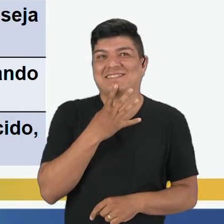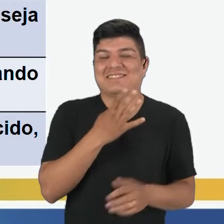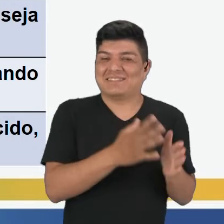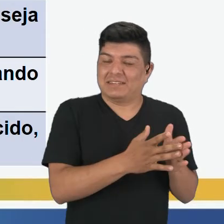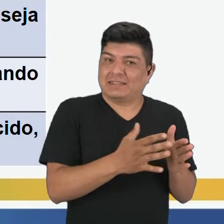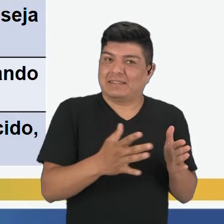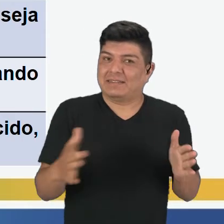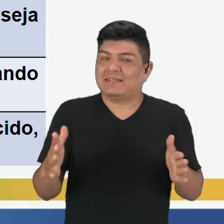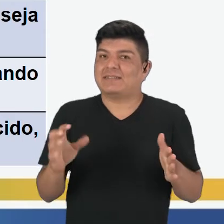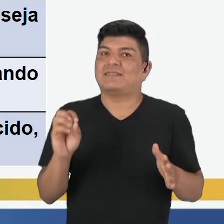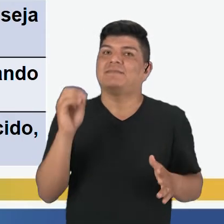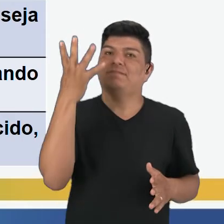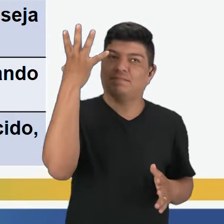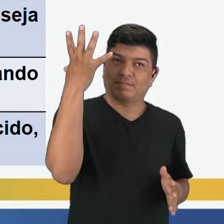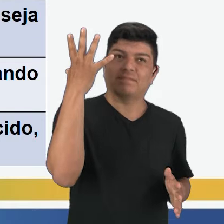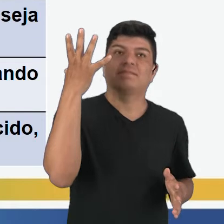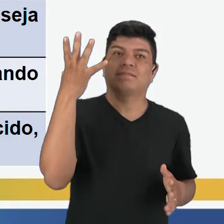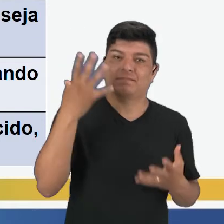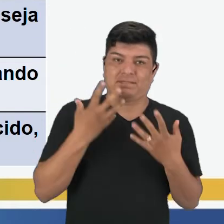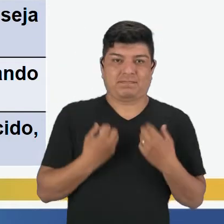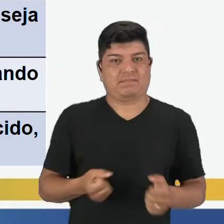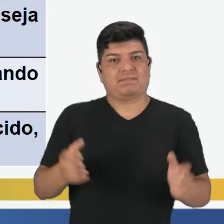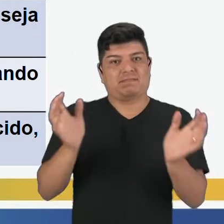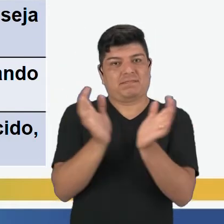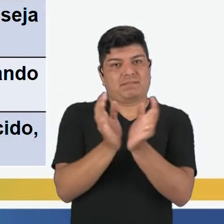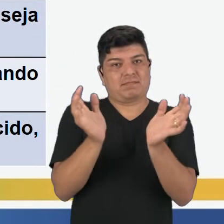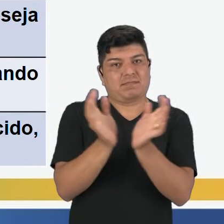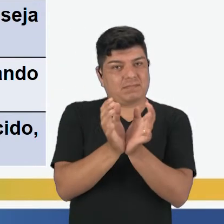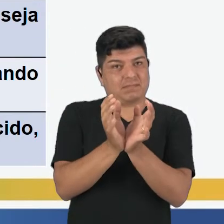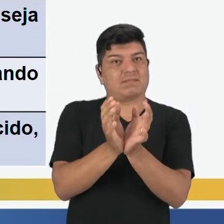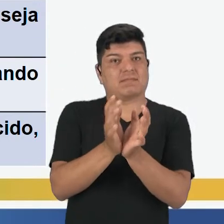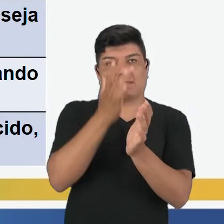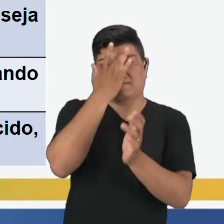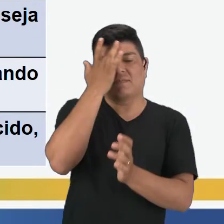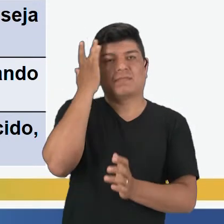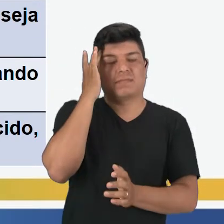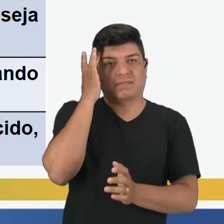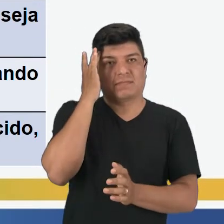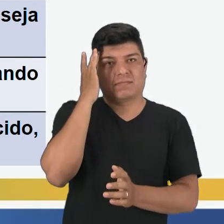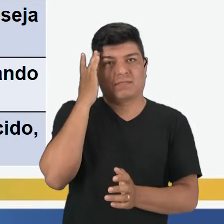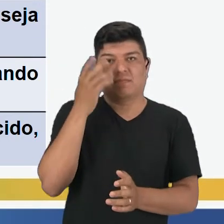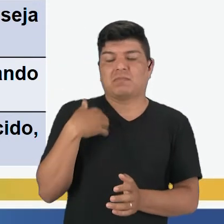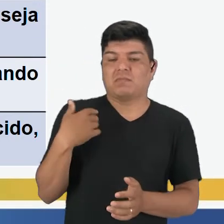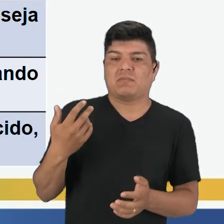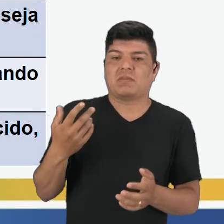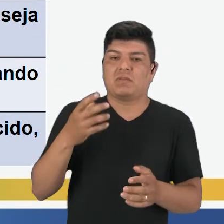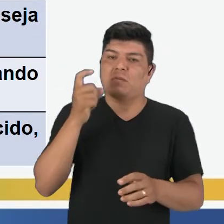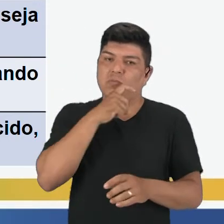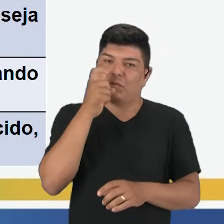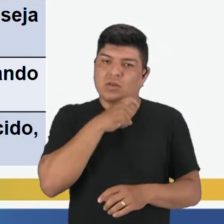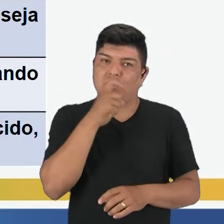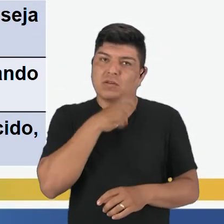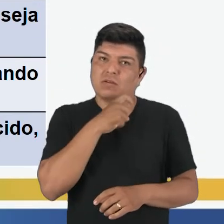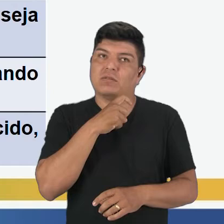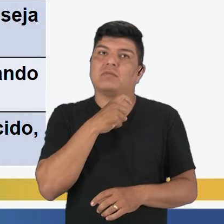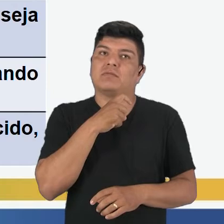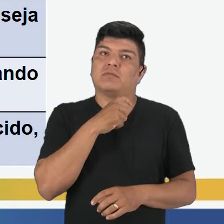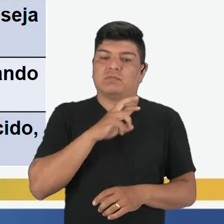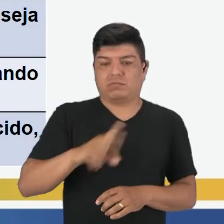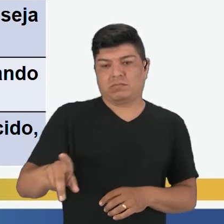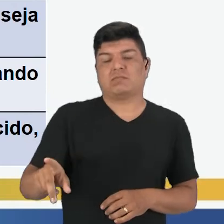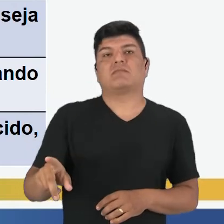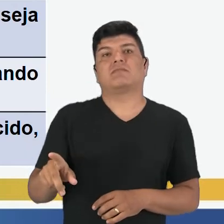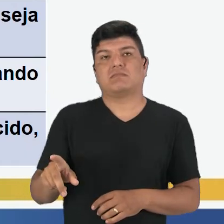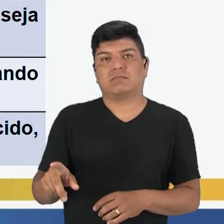das ações e de uma aprovação coletiva. Então essa pessoa ele não é um demagogo, um mentiroso, entendeu?